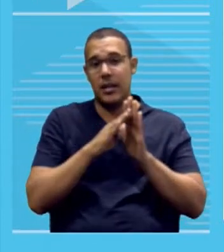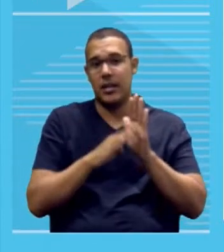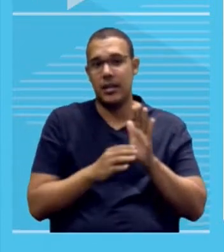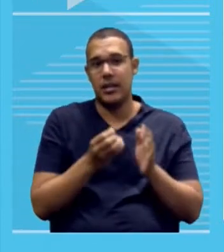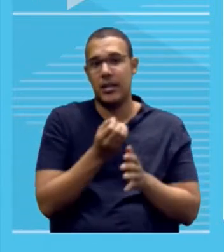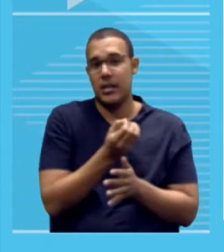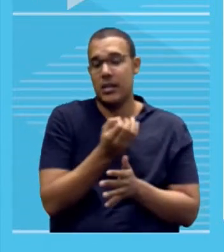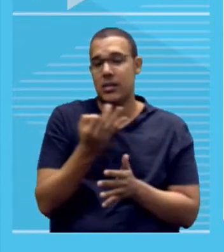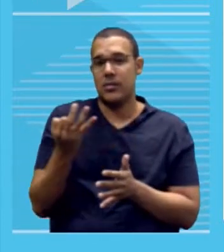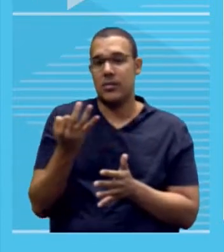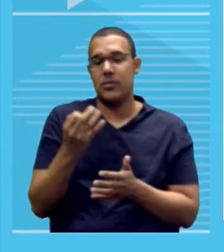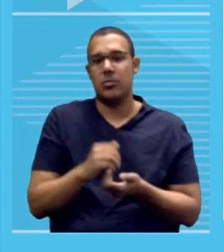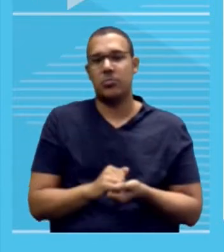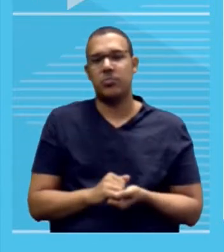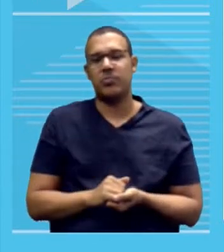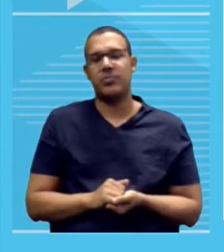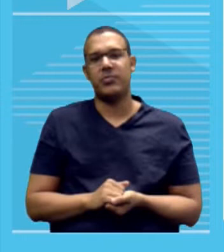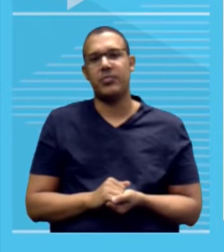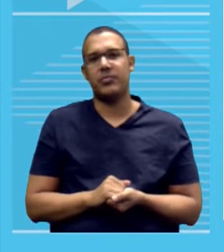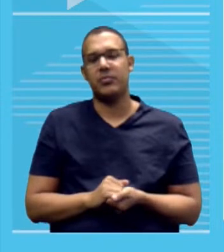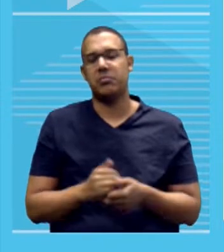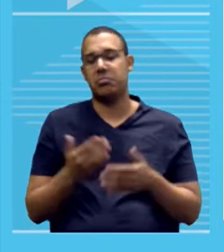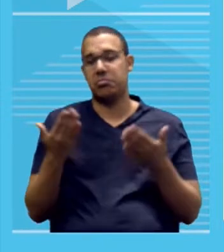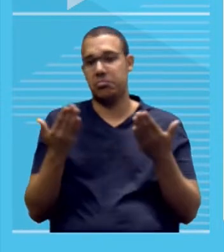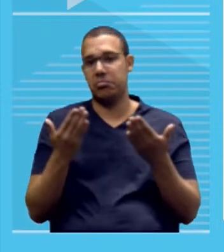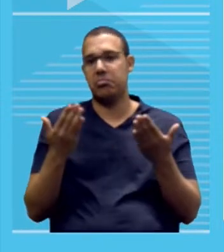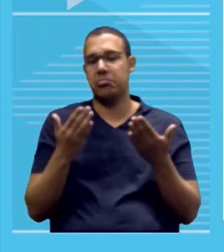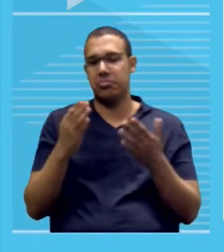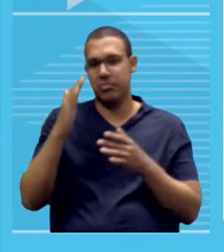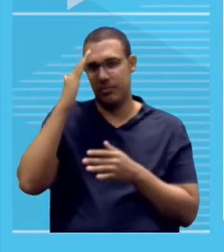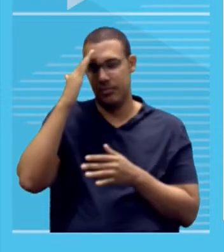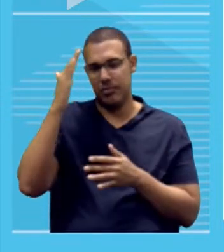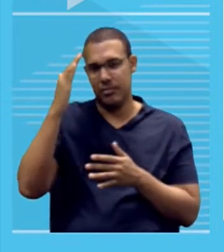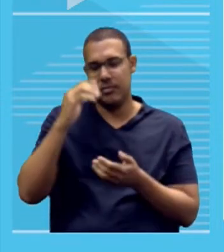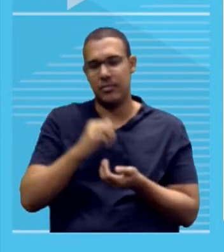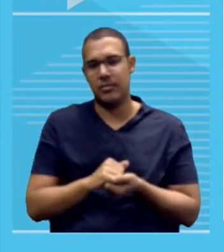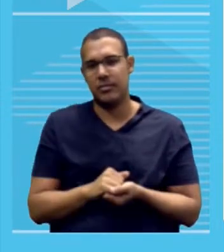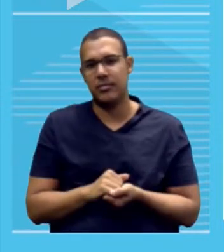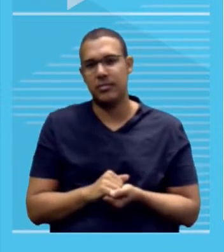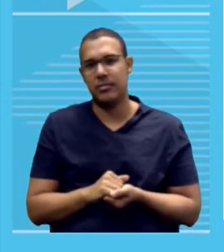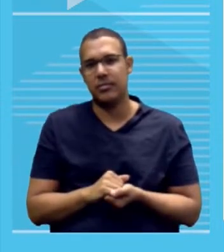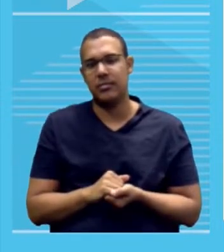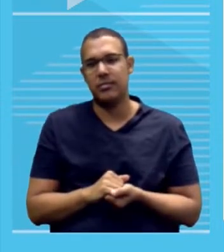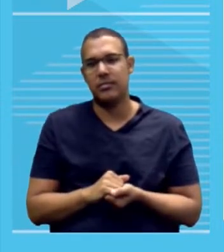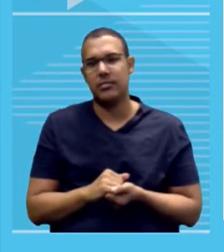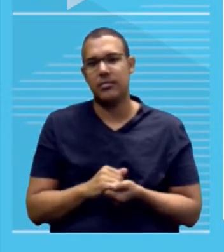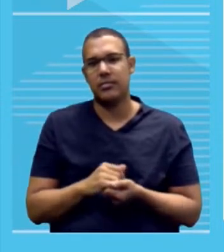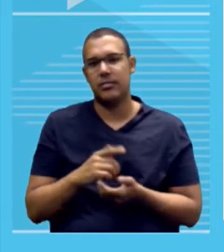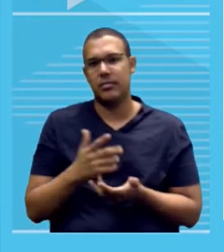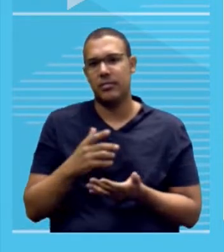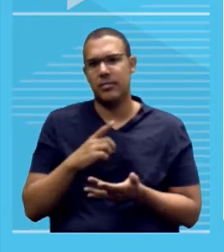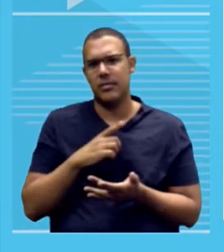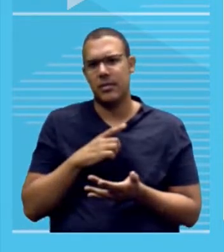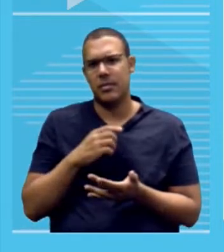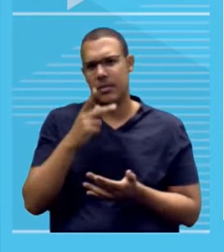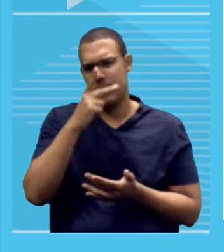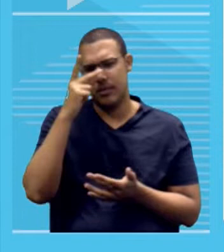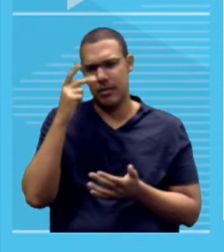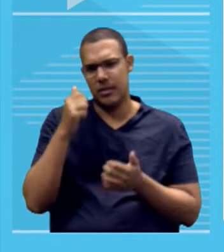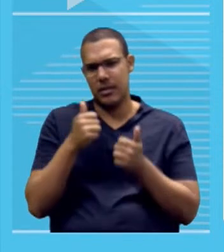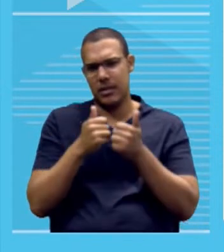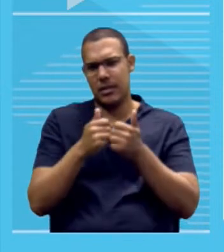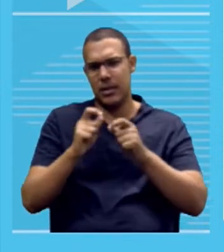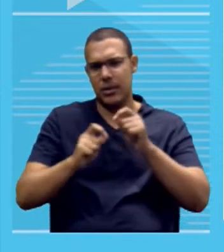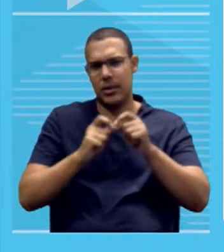ingredientes e hoje principalmente que a gente tem por exemplo pessoas que seguem por exemplo o